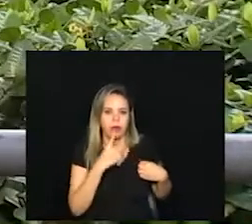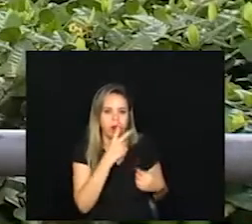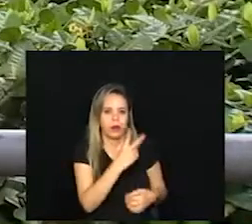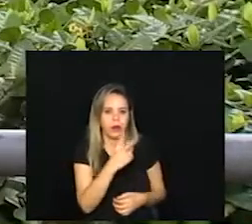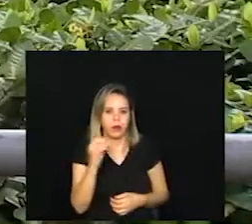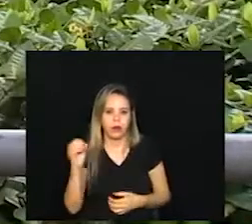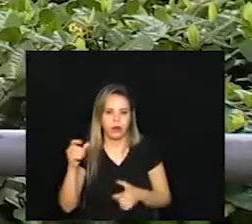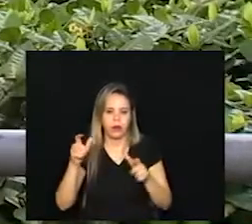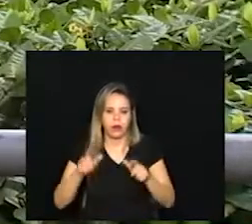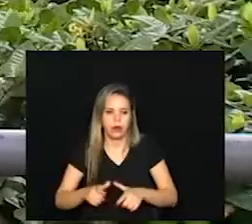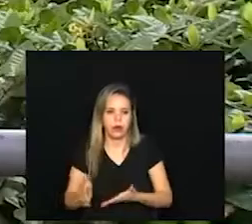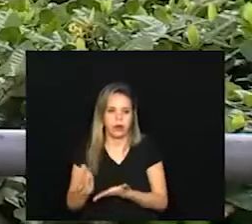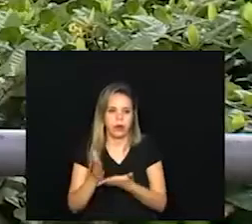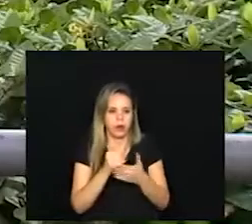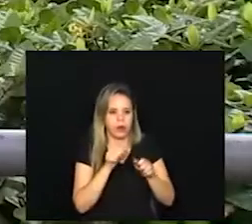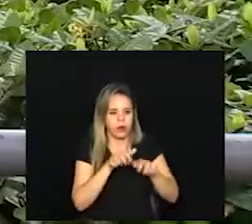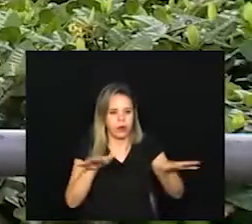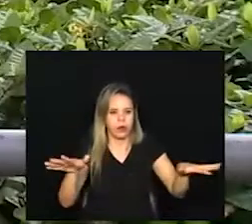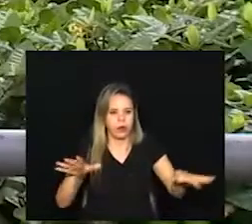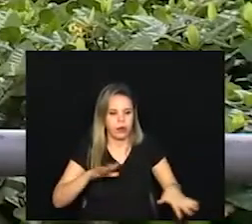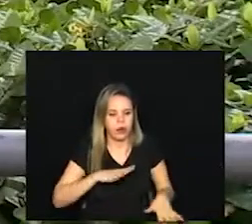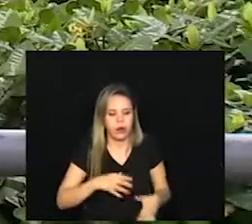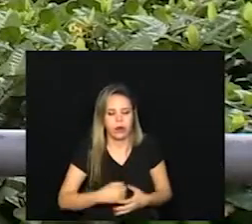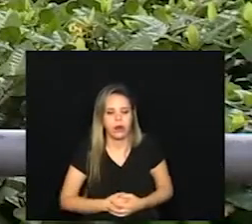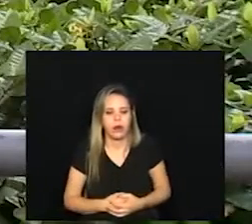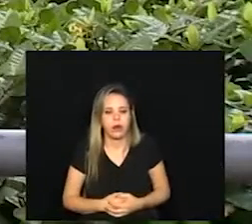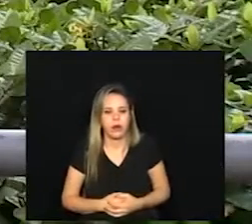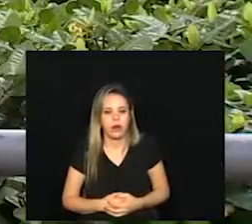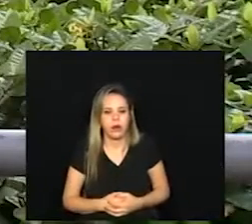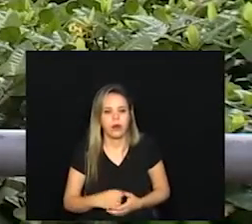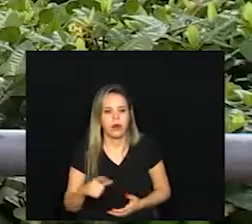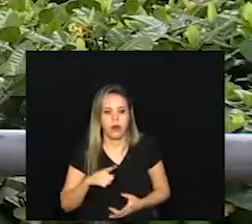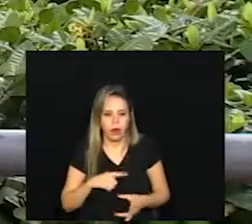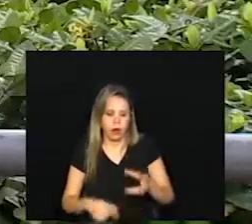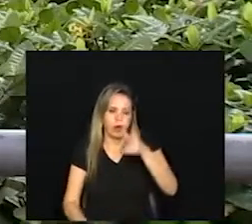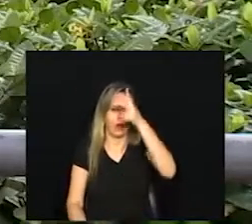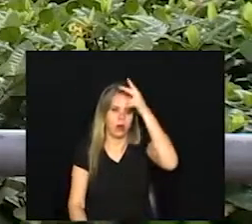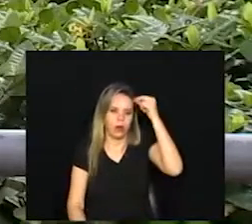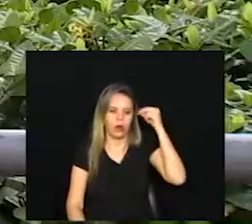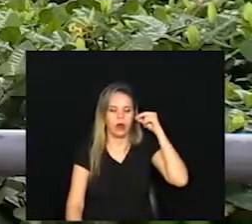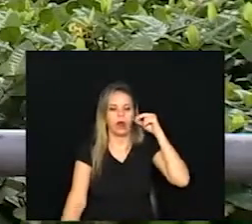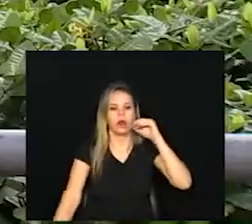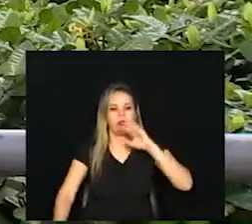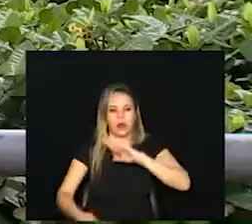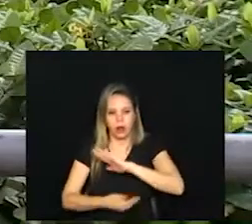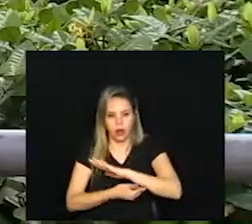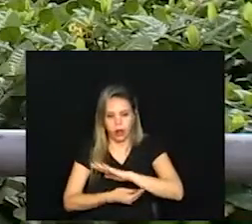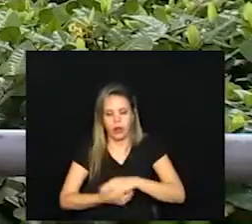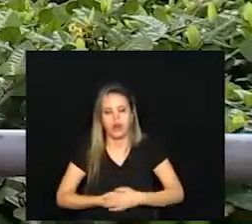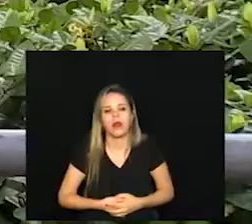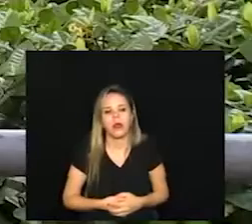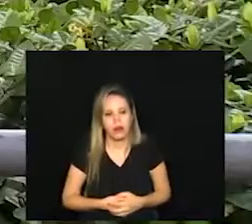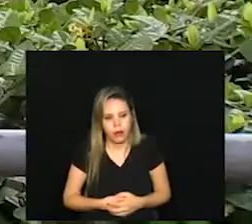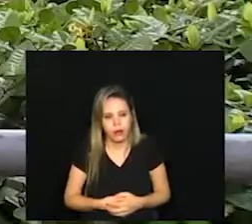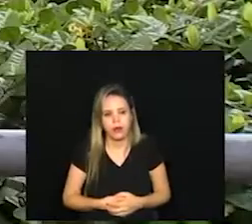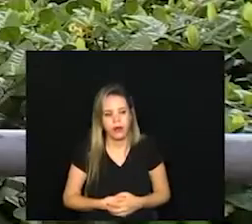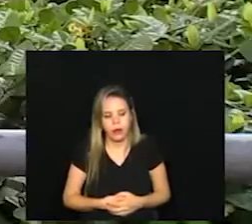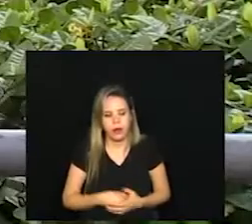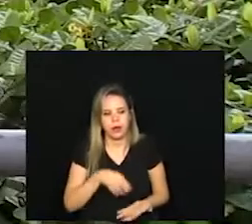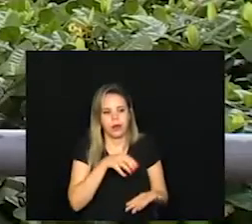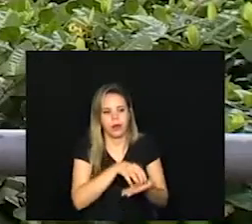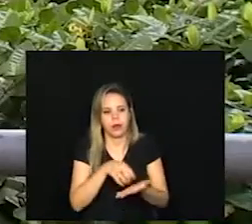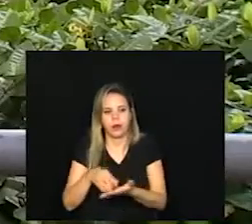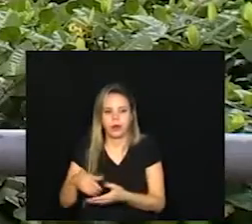200 pontos de arrecadação espalhados pelo município. Temos na prefeitura, temos na própria Câmara Municipal, os postos